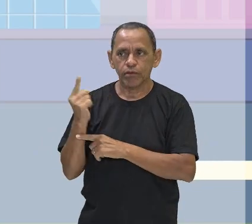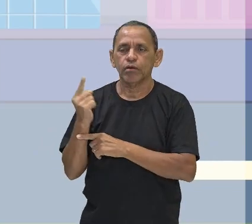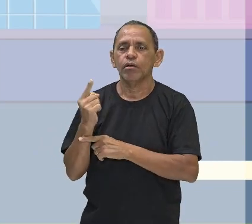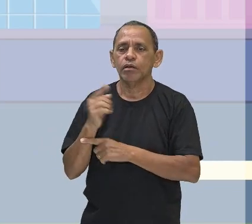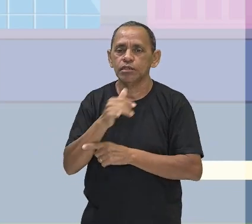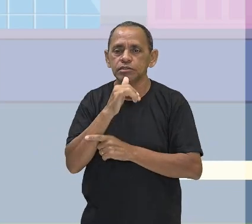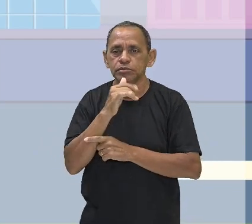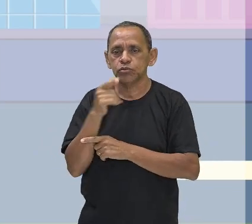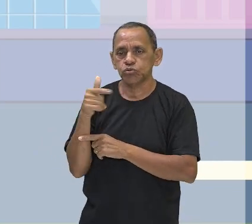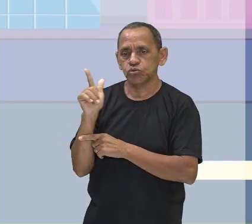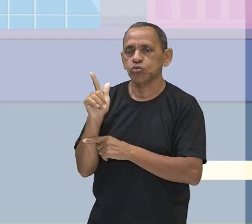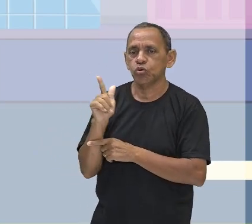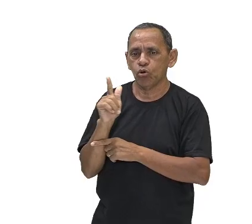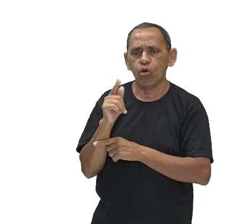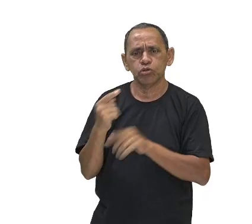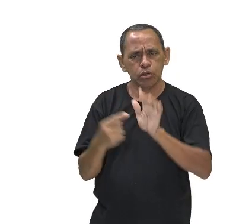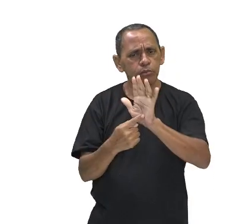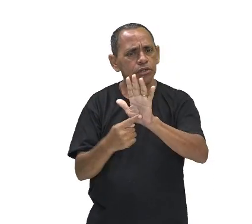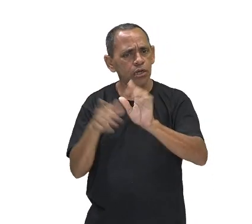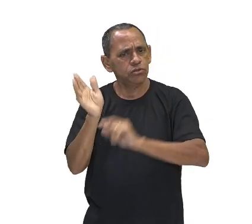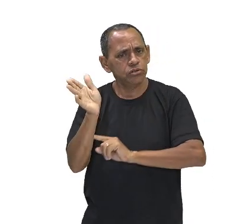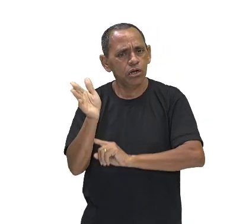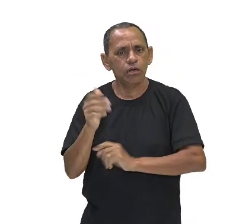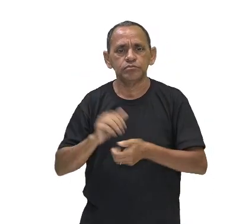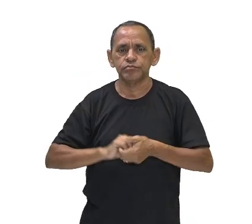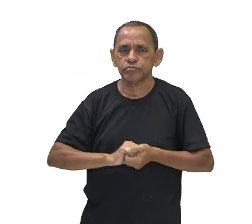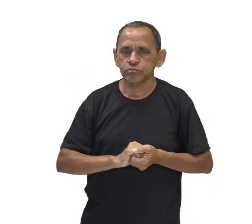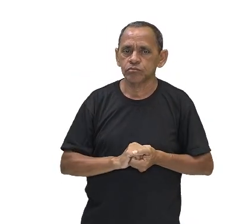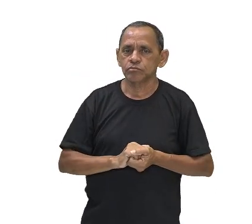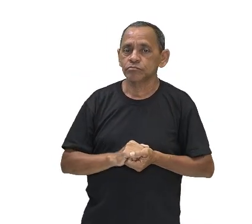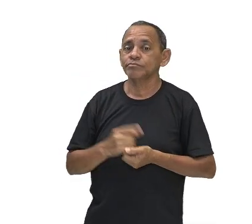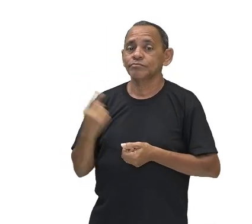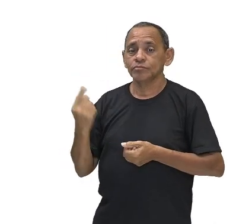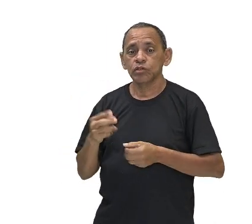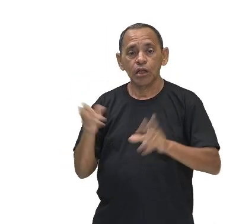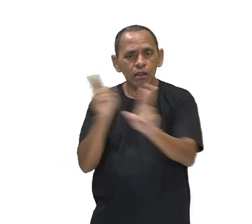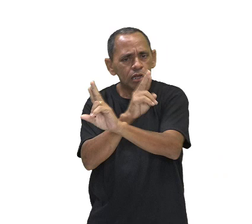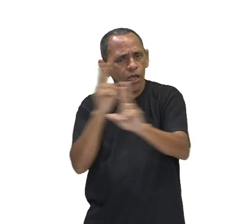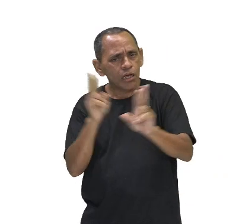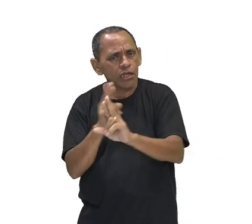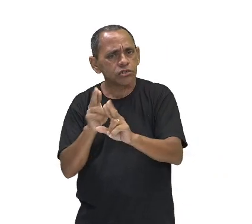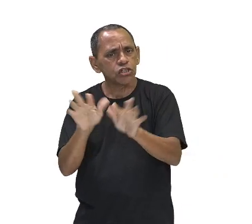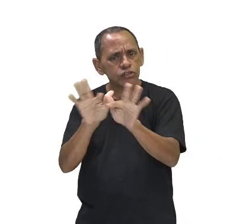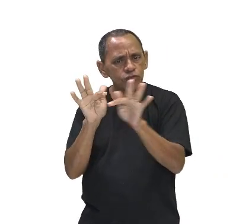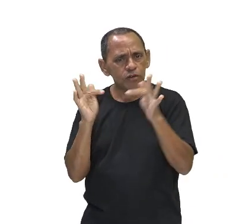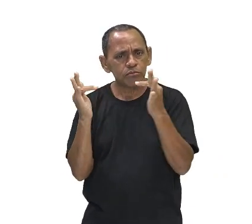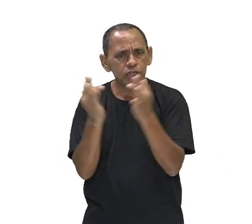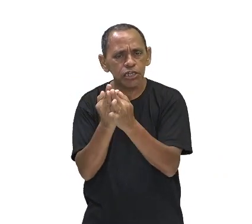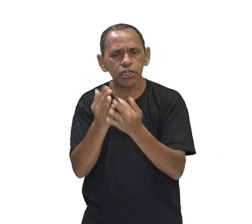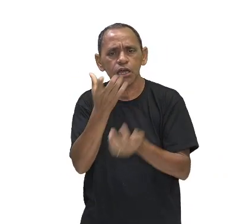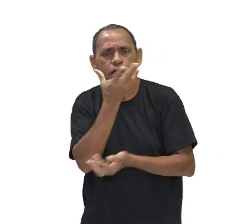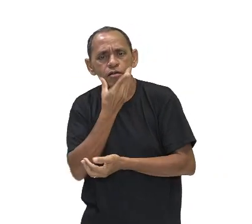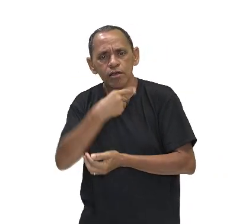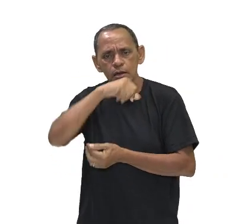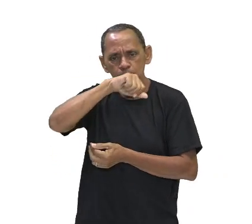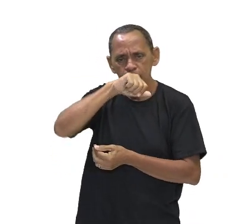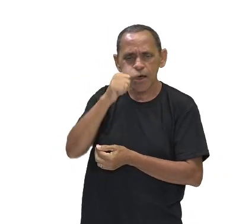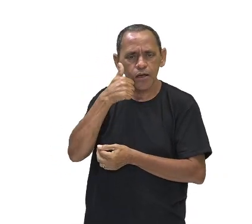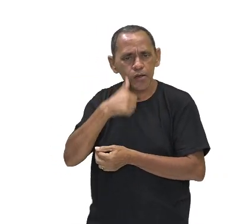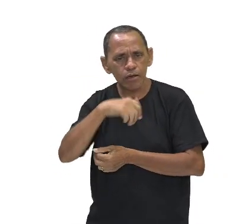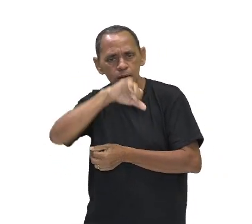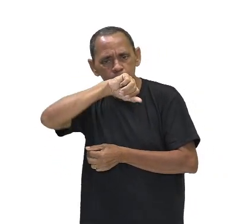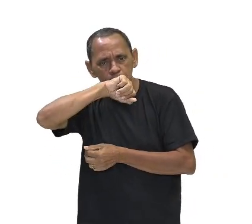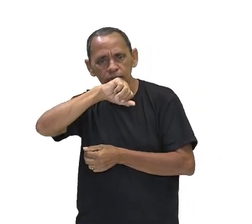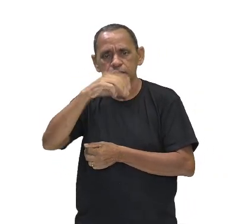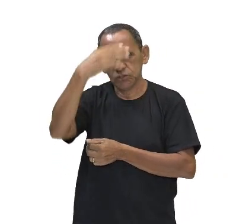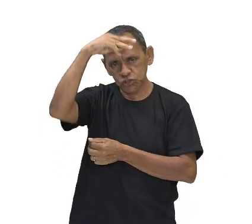foram apresentados a vocês. Olha aí, exemplos como relação de parentesco. Pai, mãe, tio, tudo